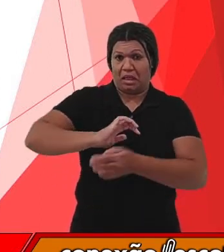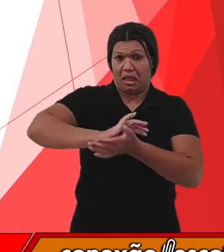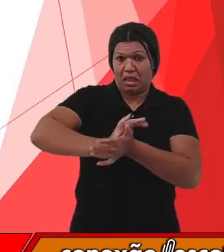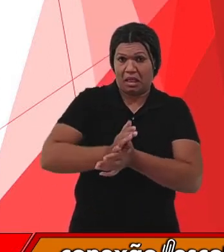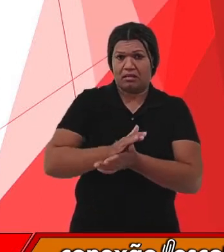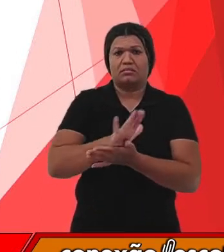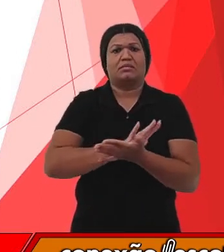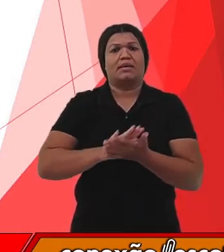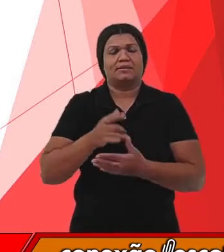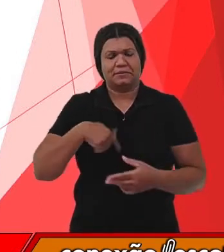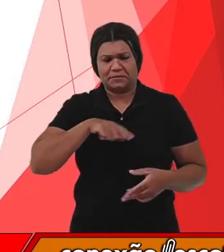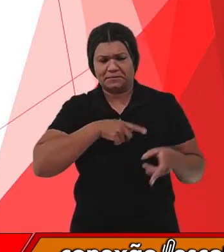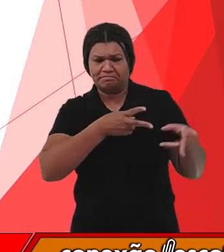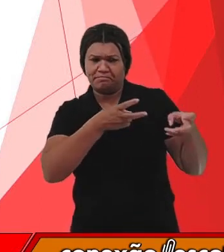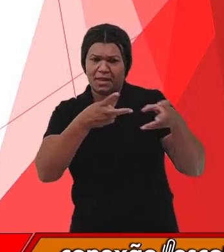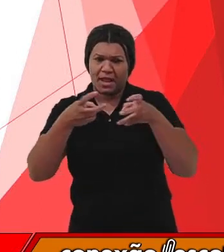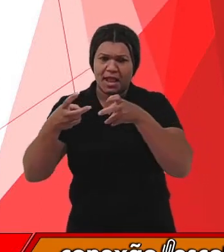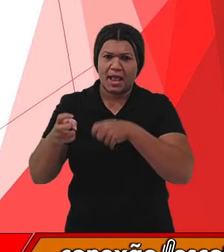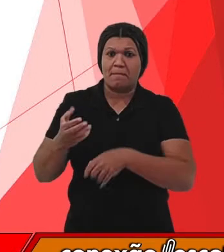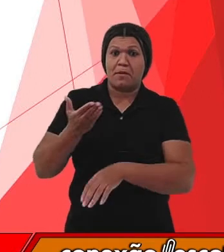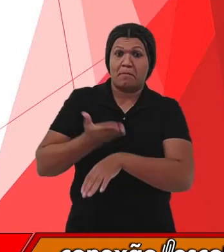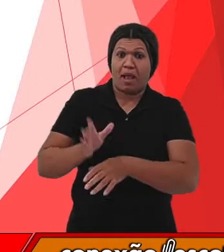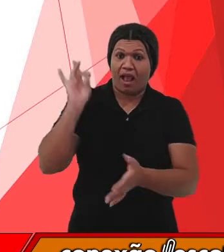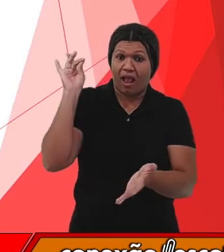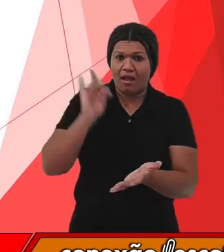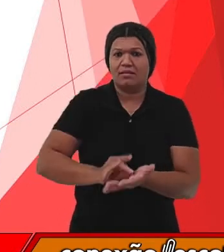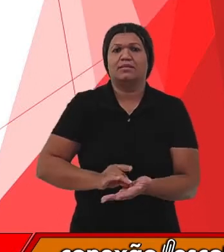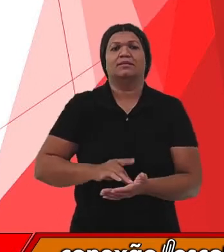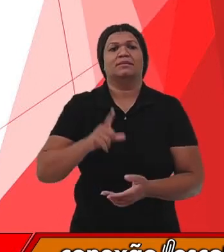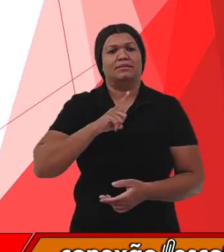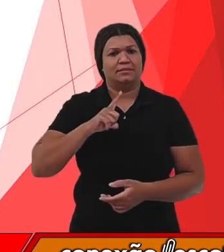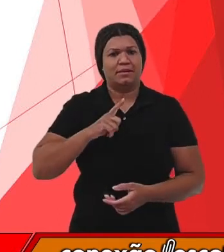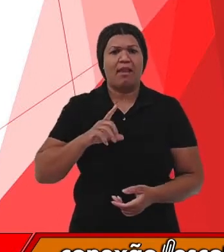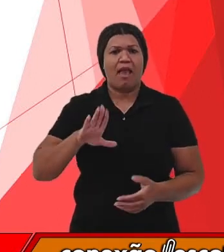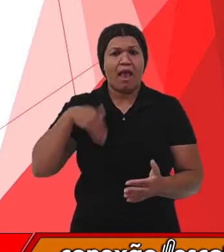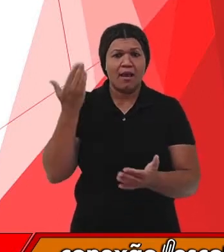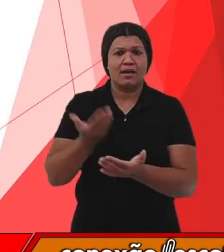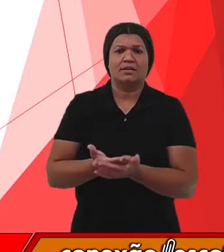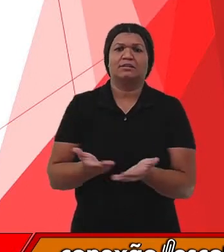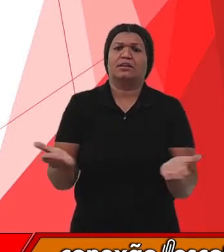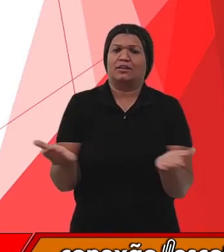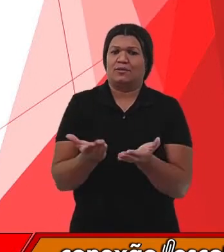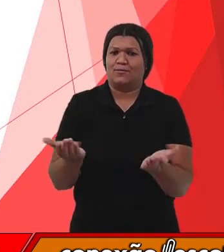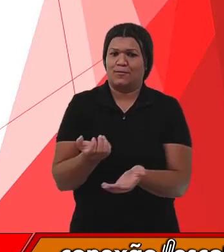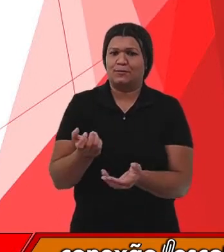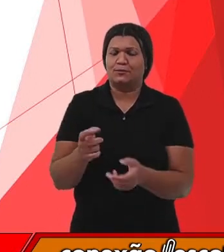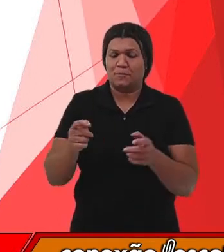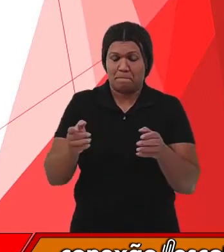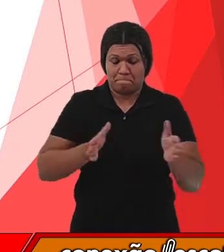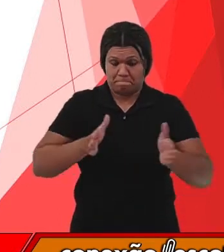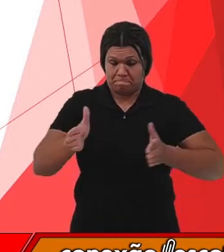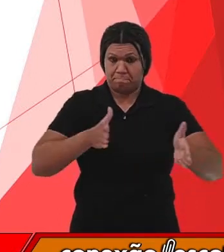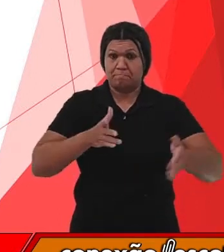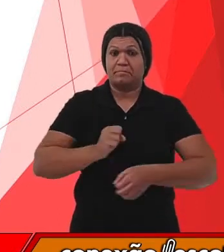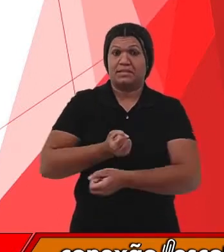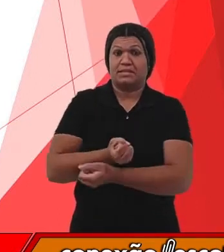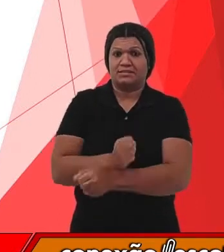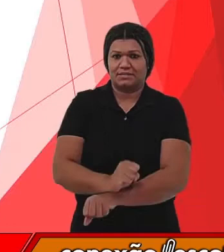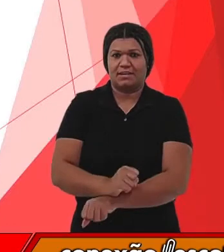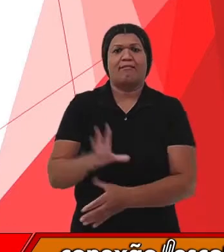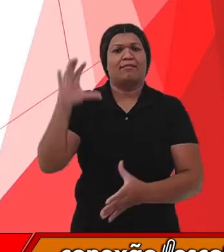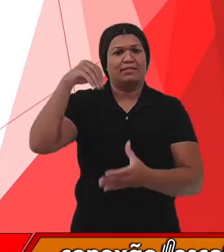que resquícios, estereótipos do período da escravidão ainda fazem parte do imaginário,